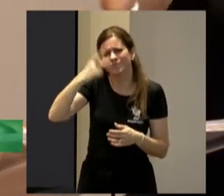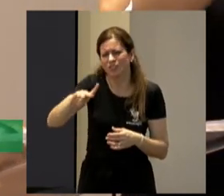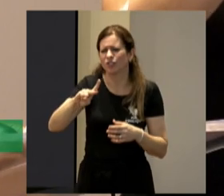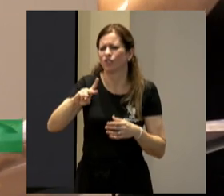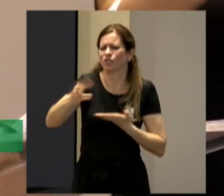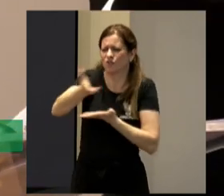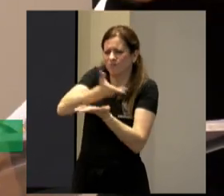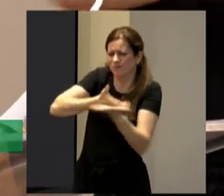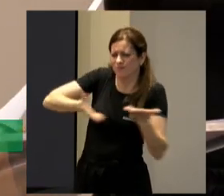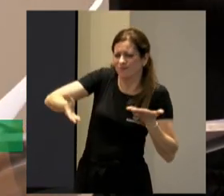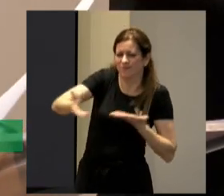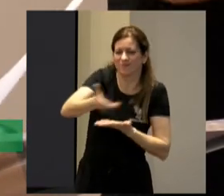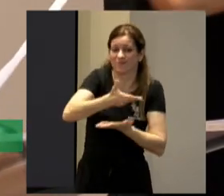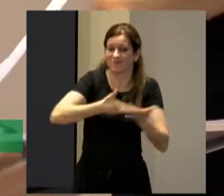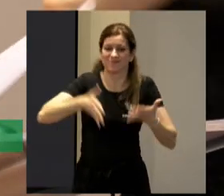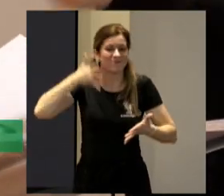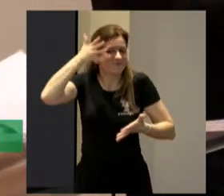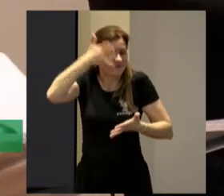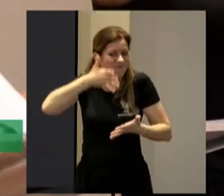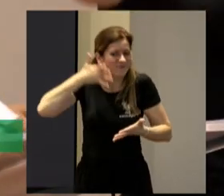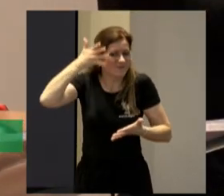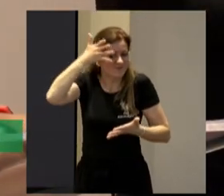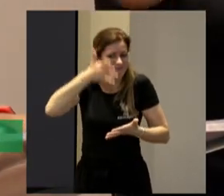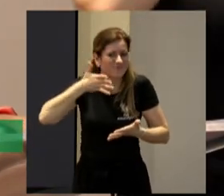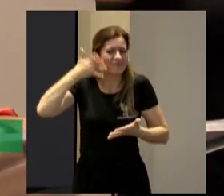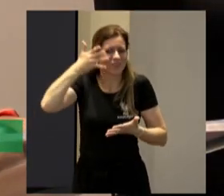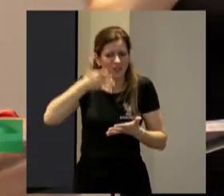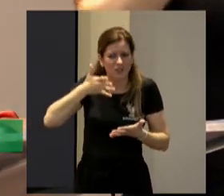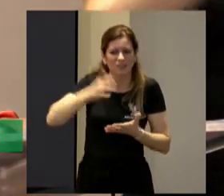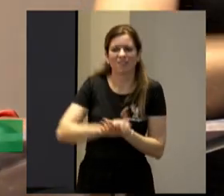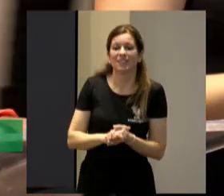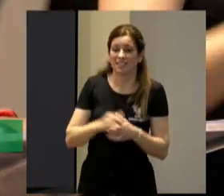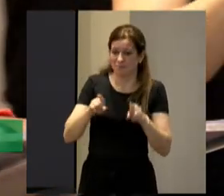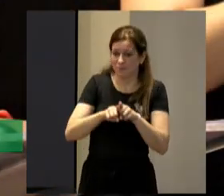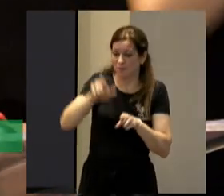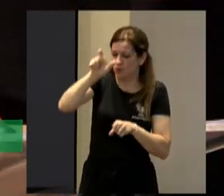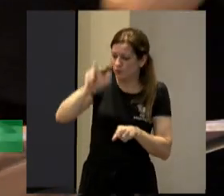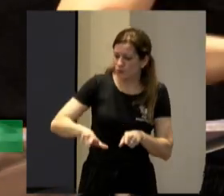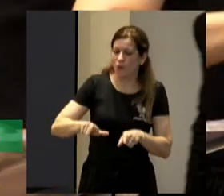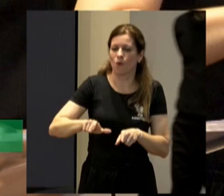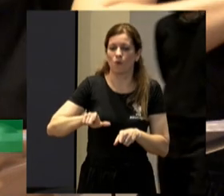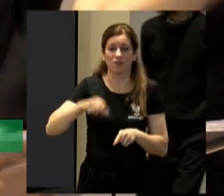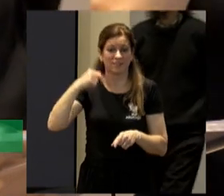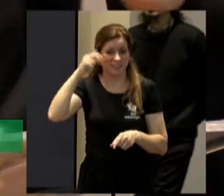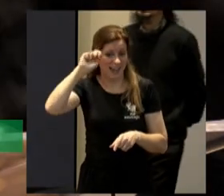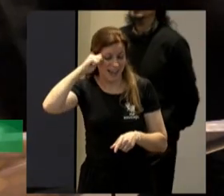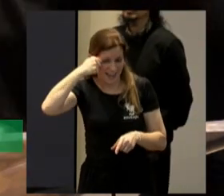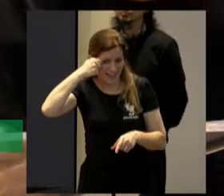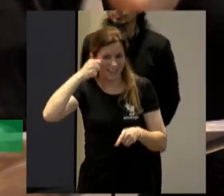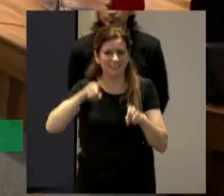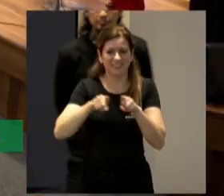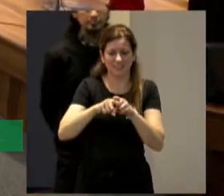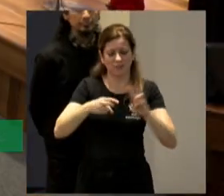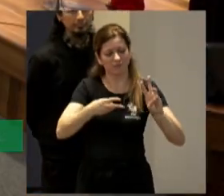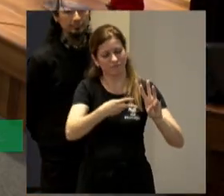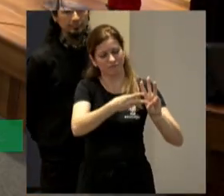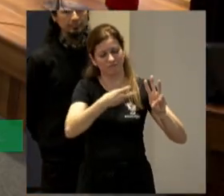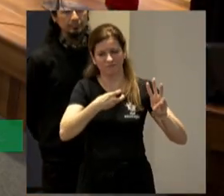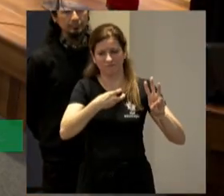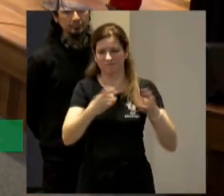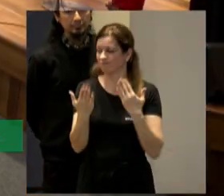reencontros, conferências com intelectuais negras e indígenas, que chamamos de